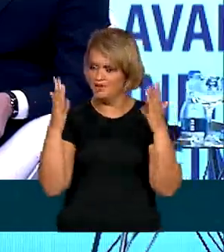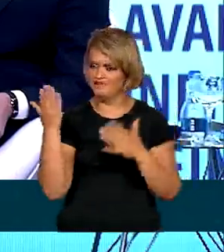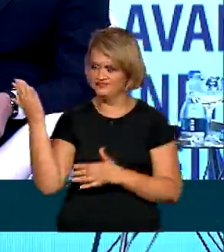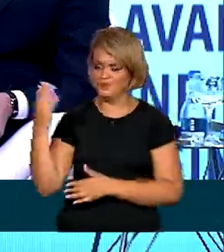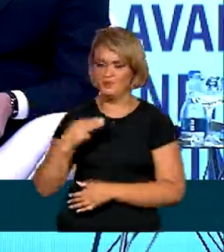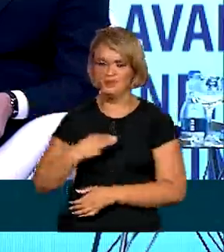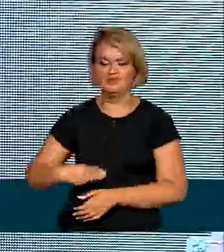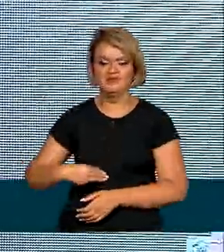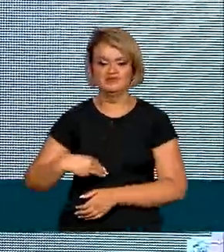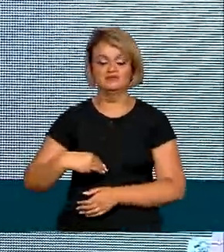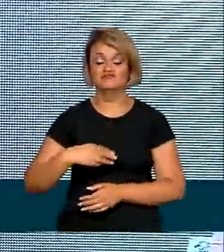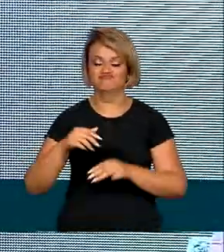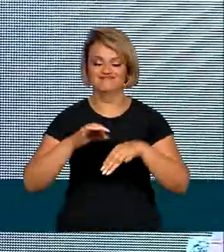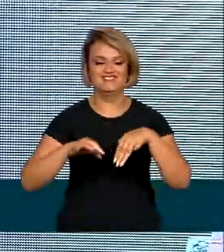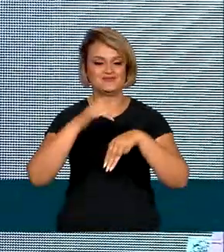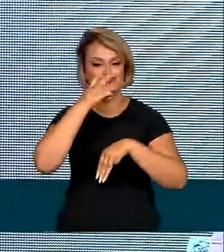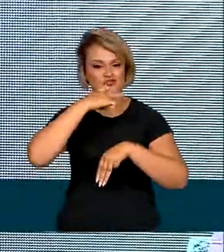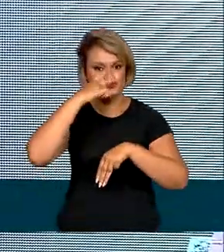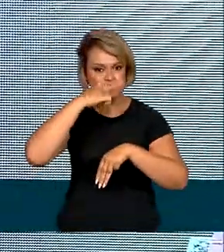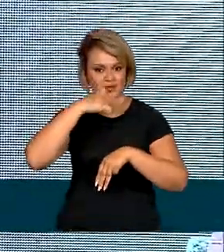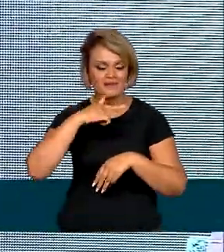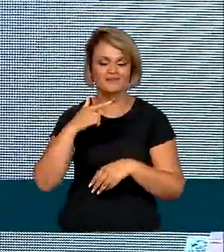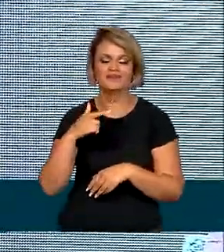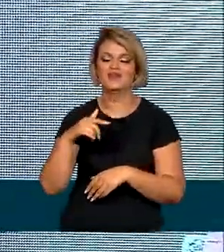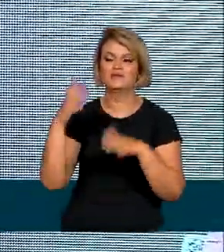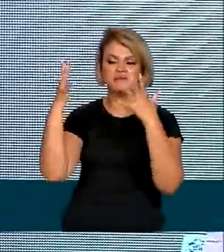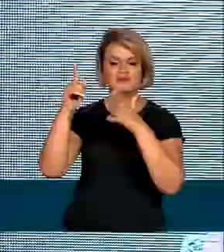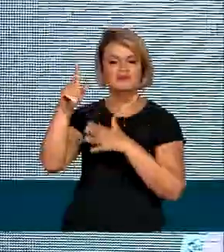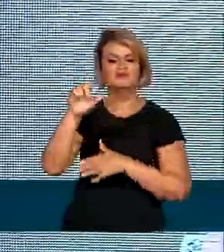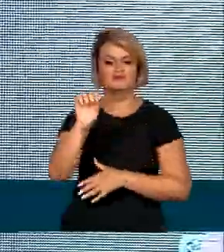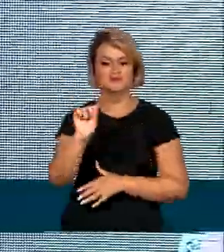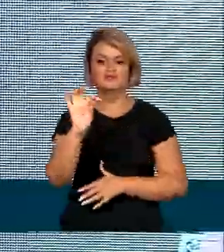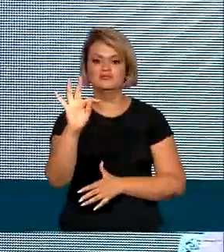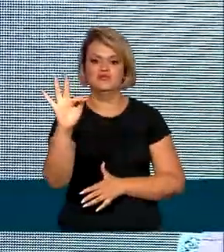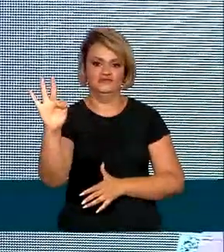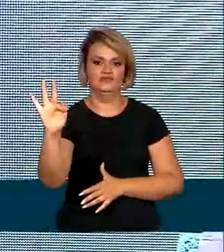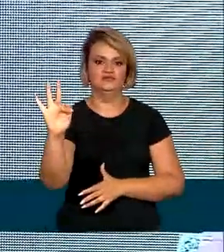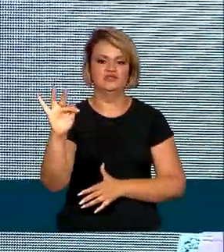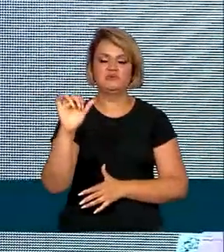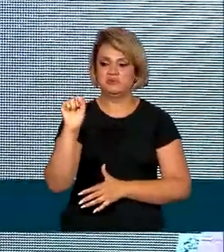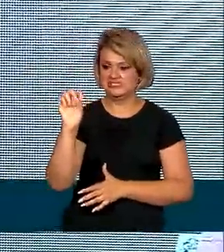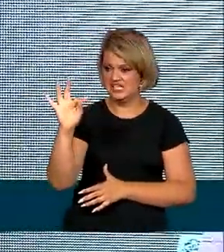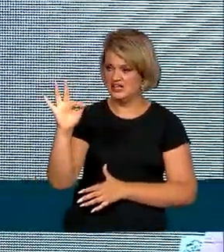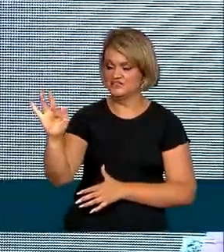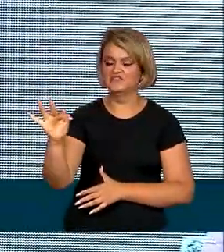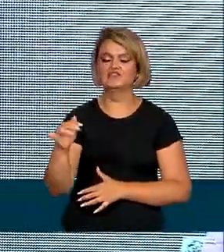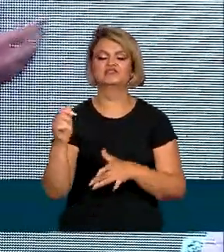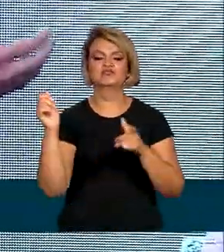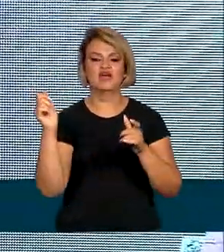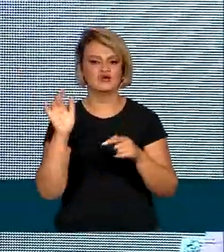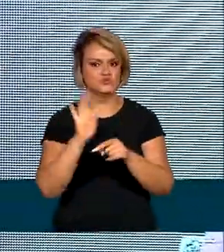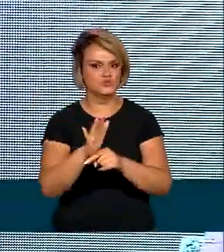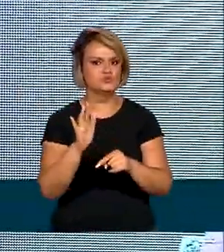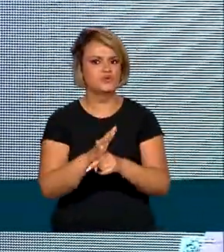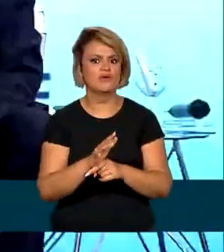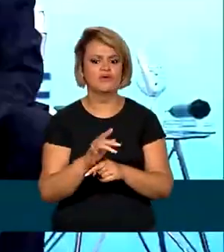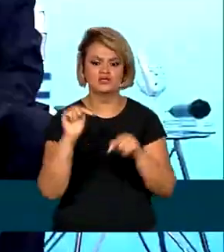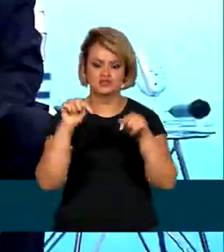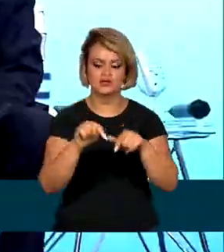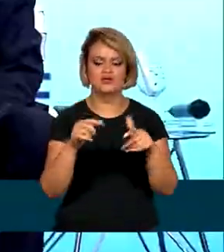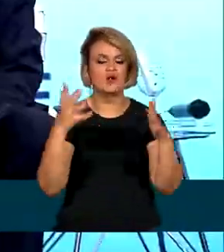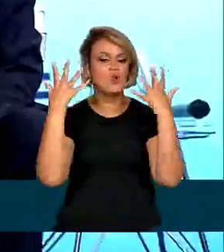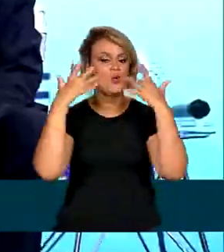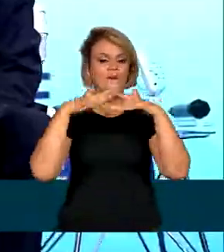saudar o ministro Gilmar Mendes saudar aquela corte que permitiu E que voltássemos ao patamar de